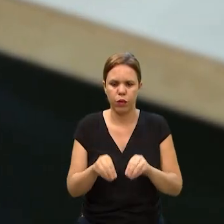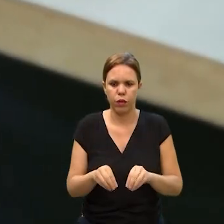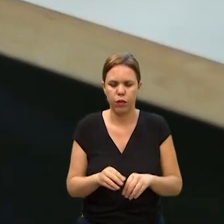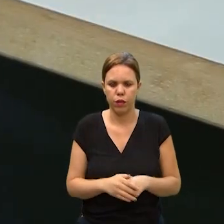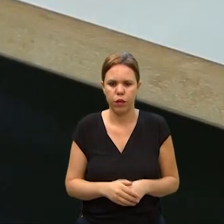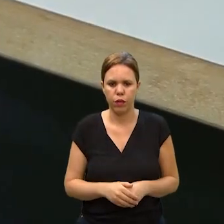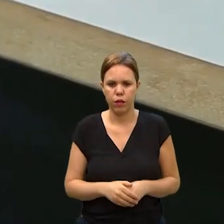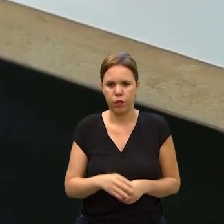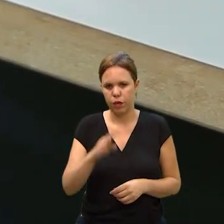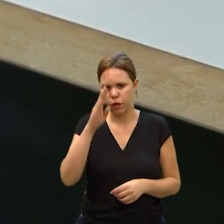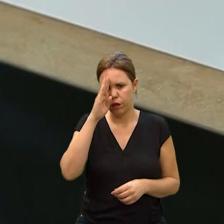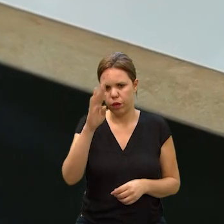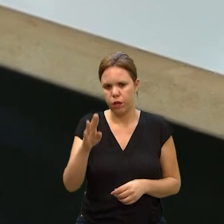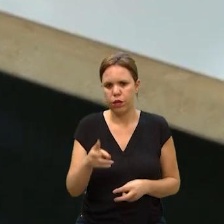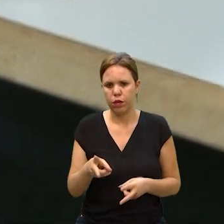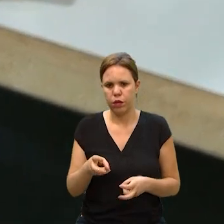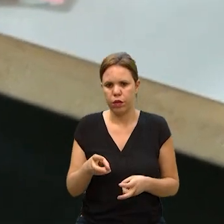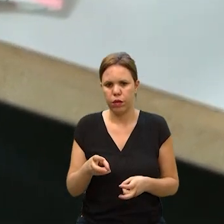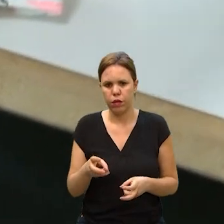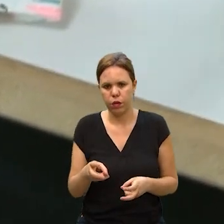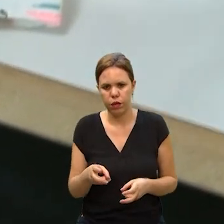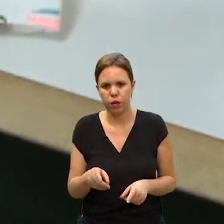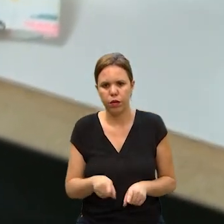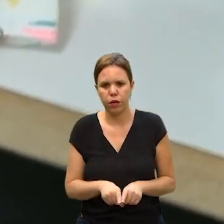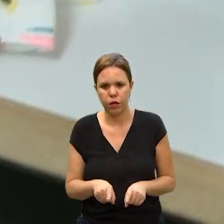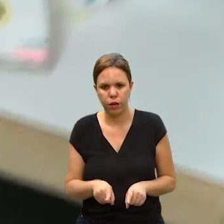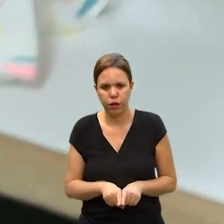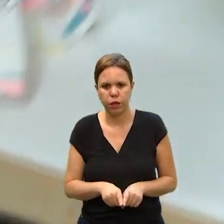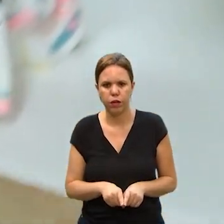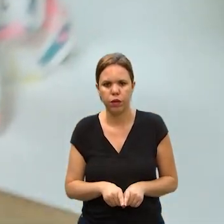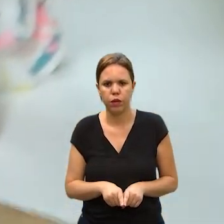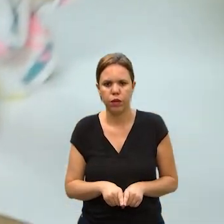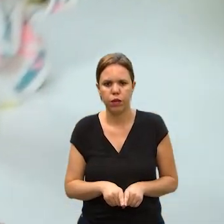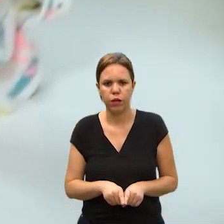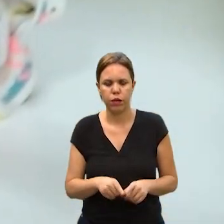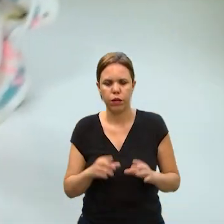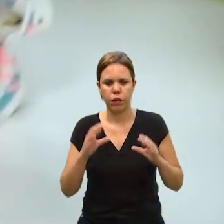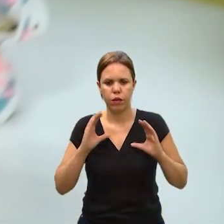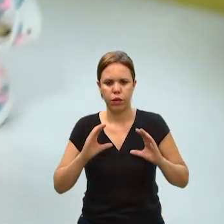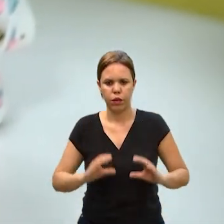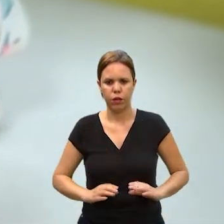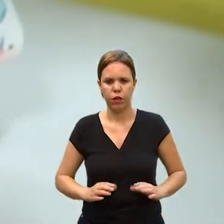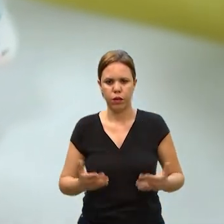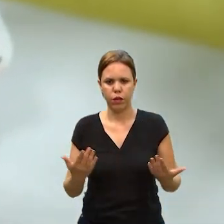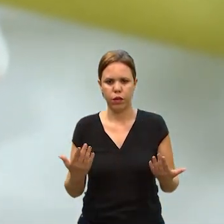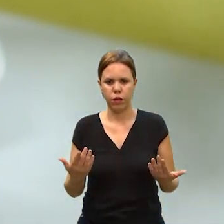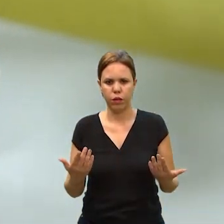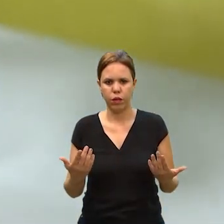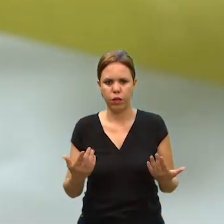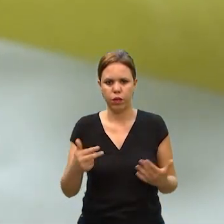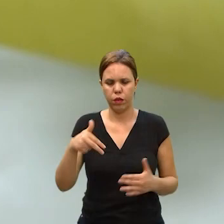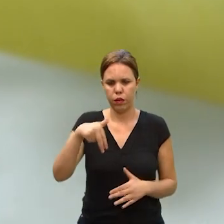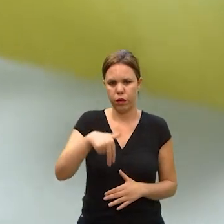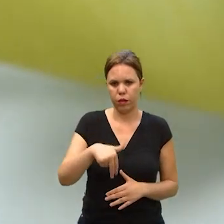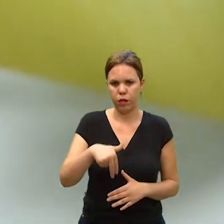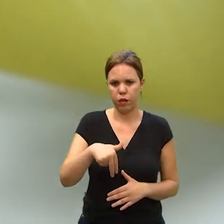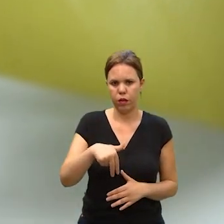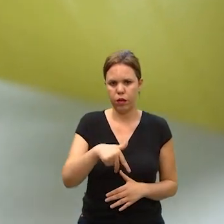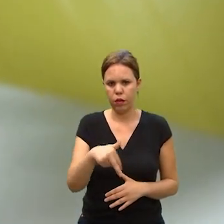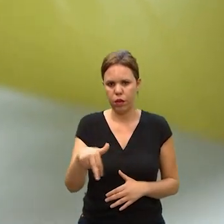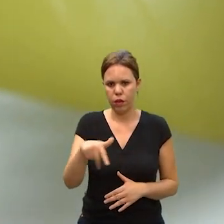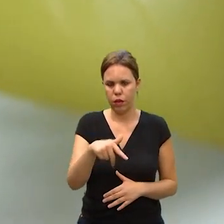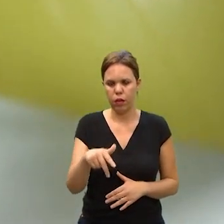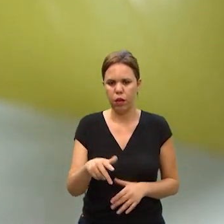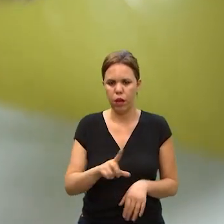Então, principalmente observado nesse comprometimento na aquisição de posturas, ficar em pé, deambular, atrasa o